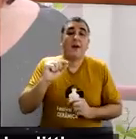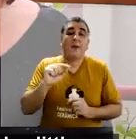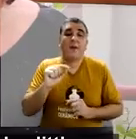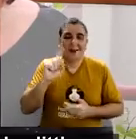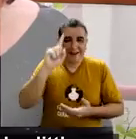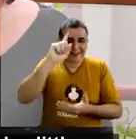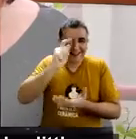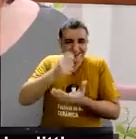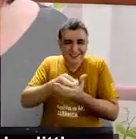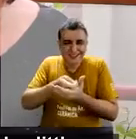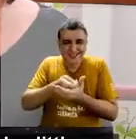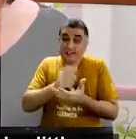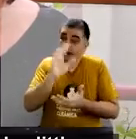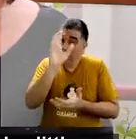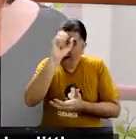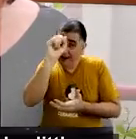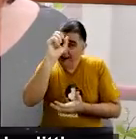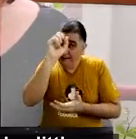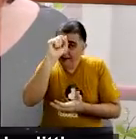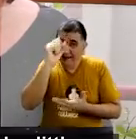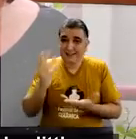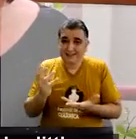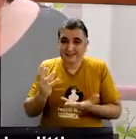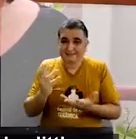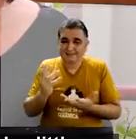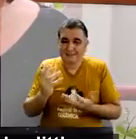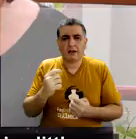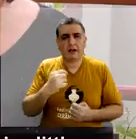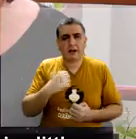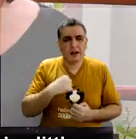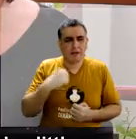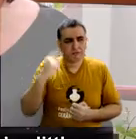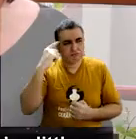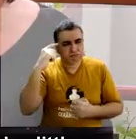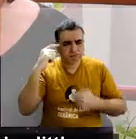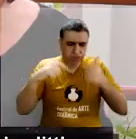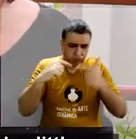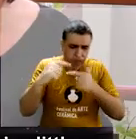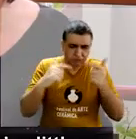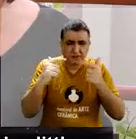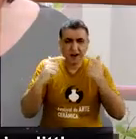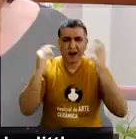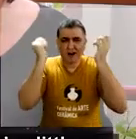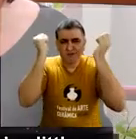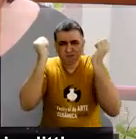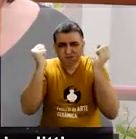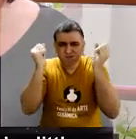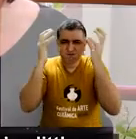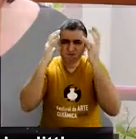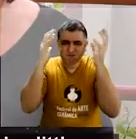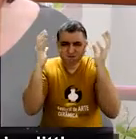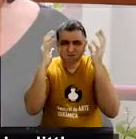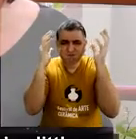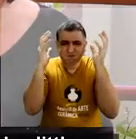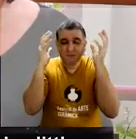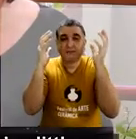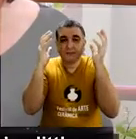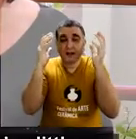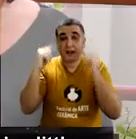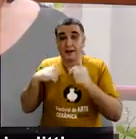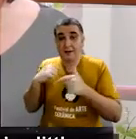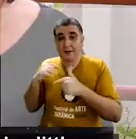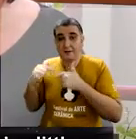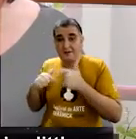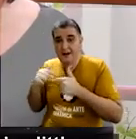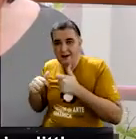resolvi aprender cerâmica. Seria uma forma de desestressar um pouquinho do meu trabalho.